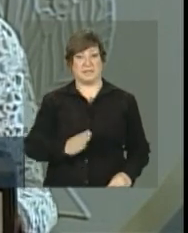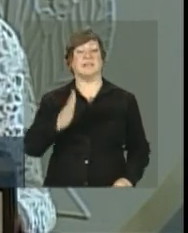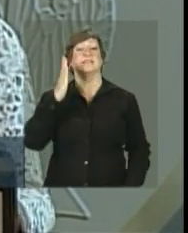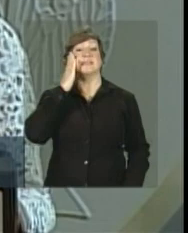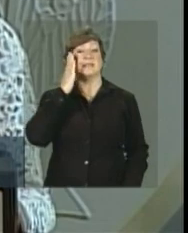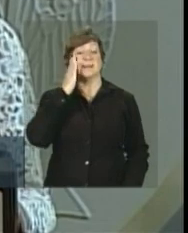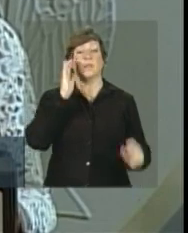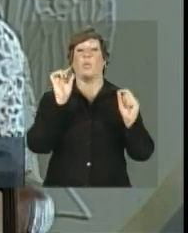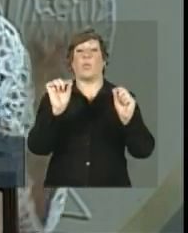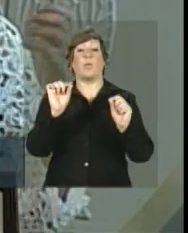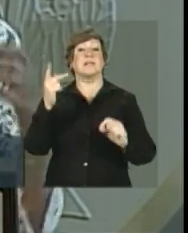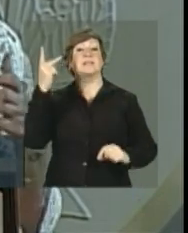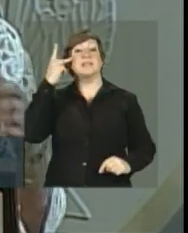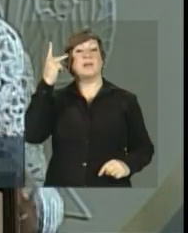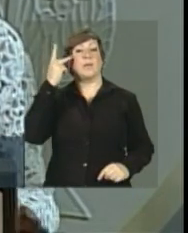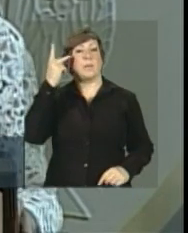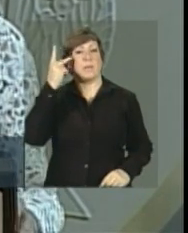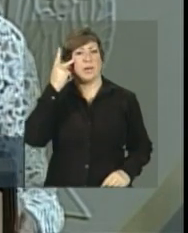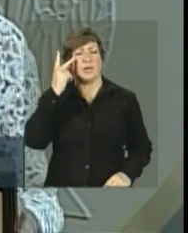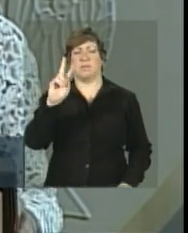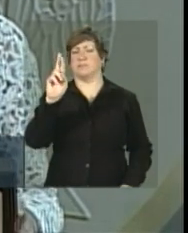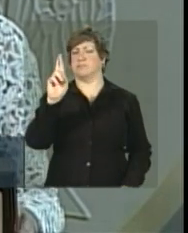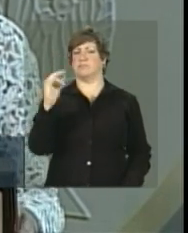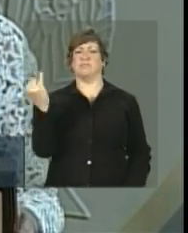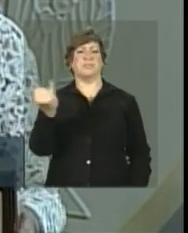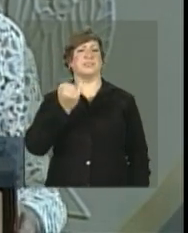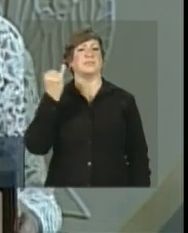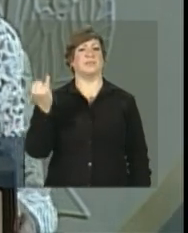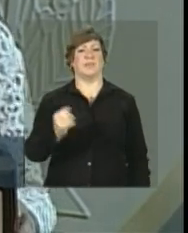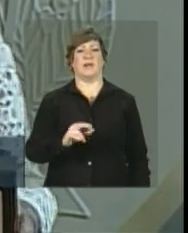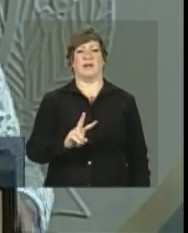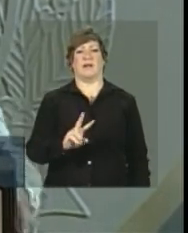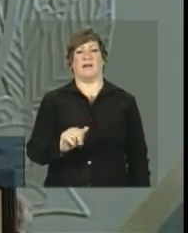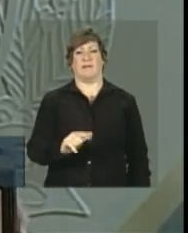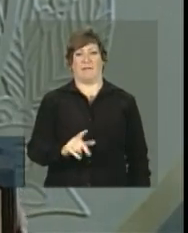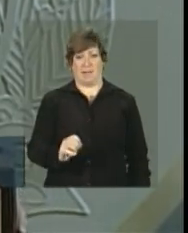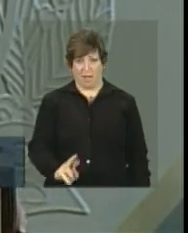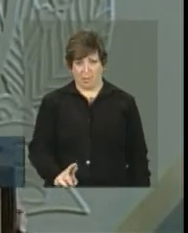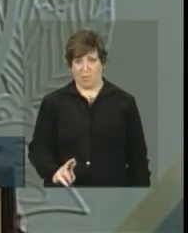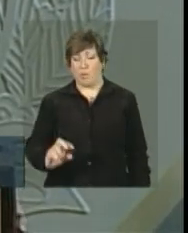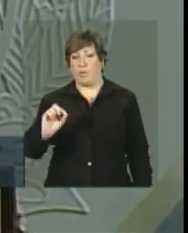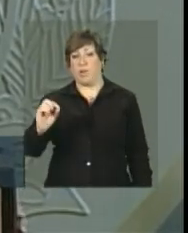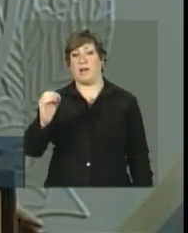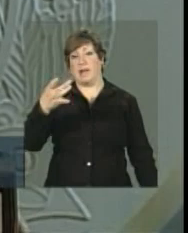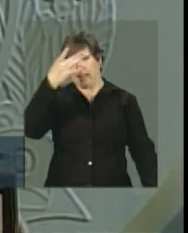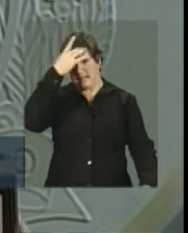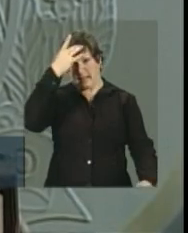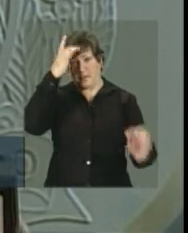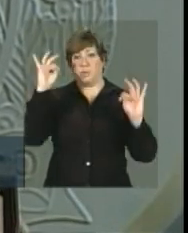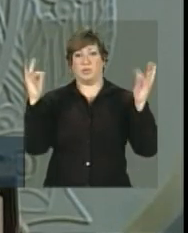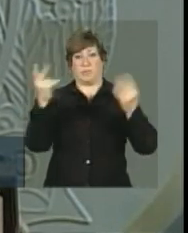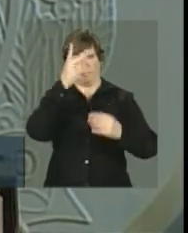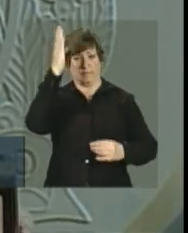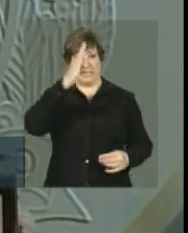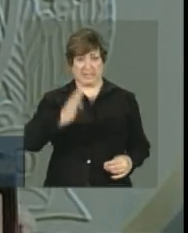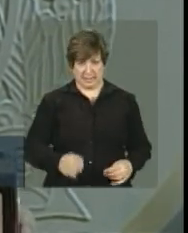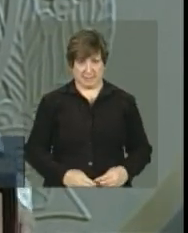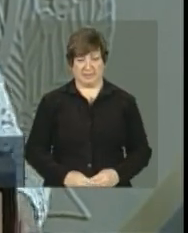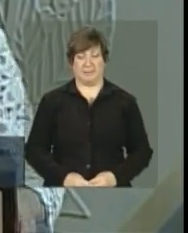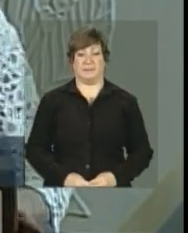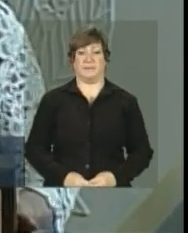que São Paulo sempre significou no imaginário brasileiro. Era